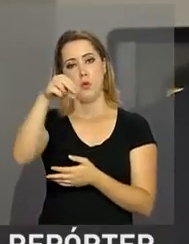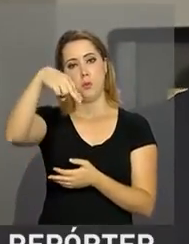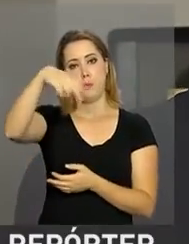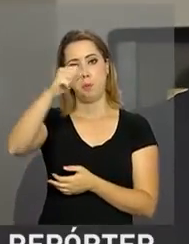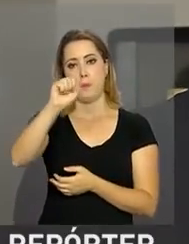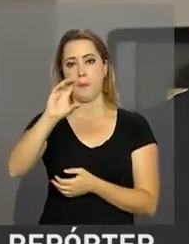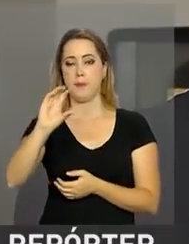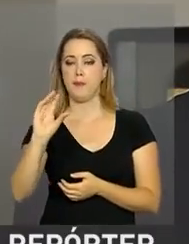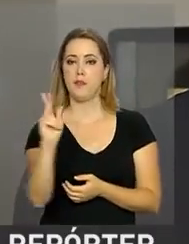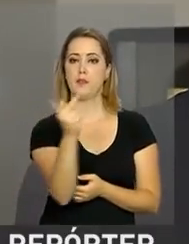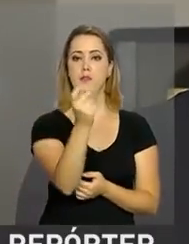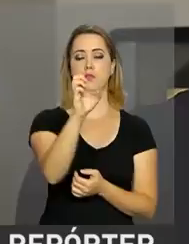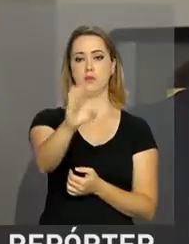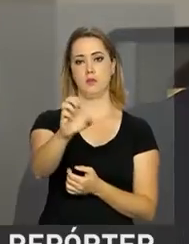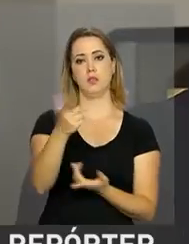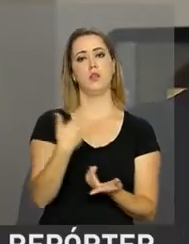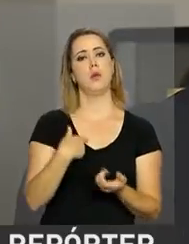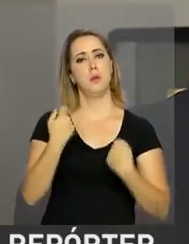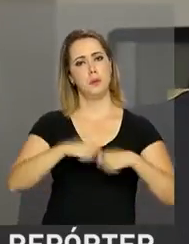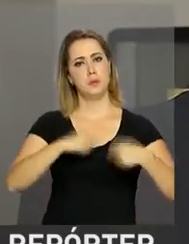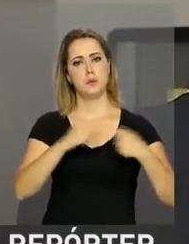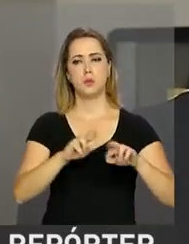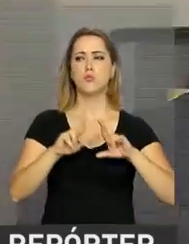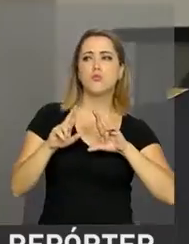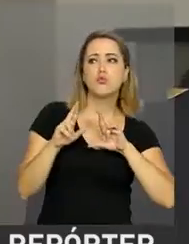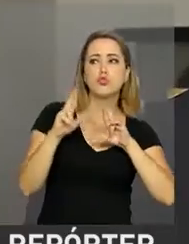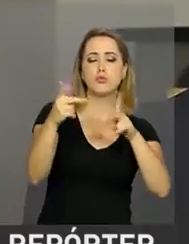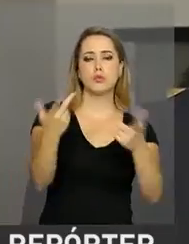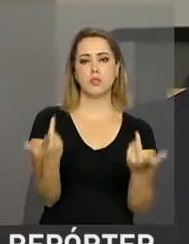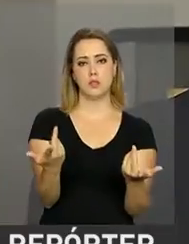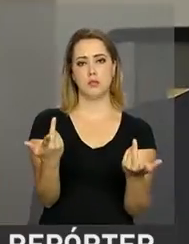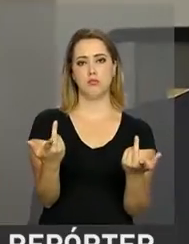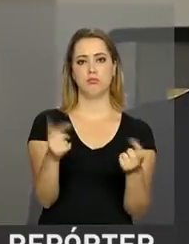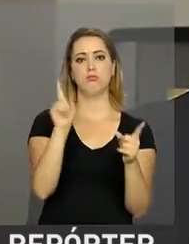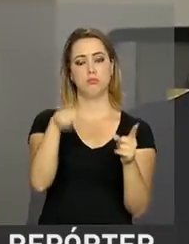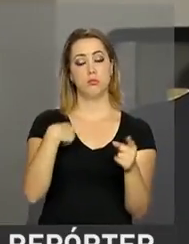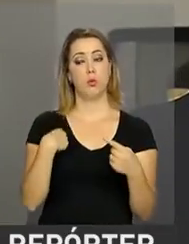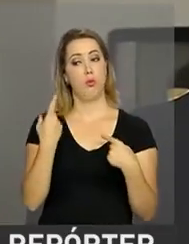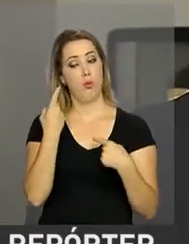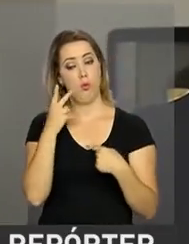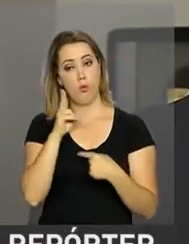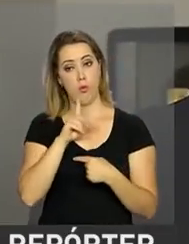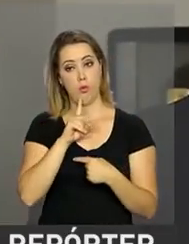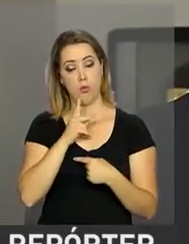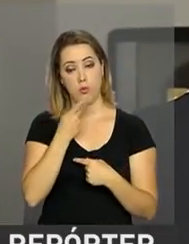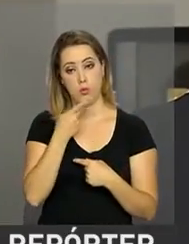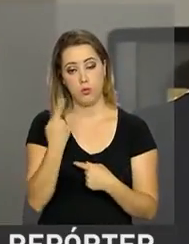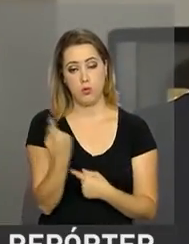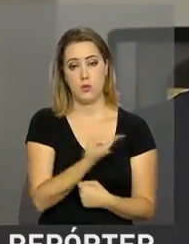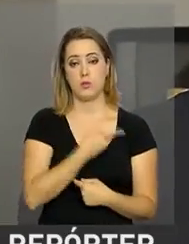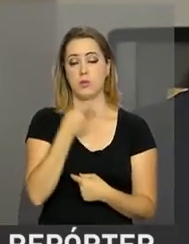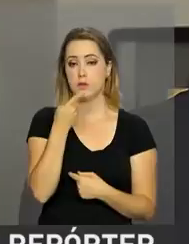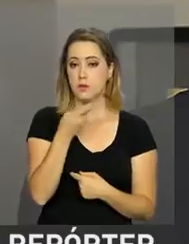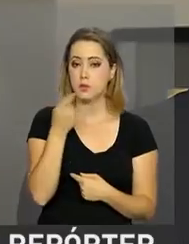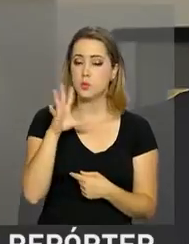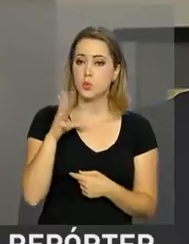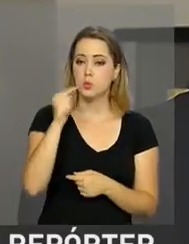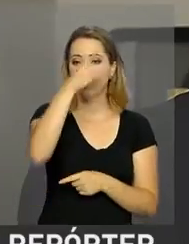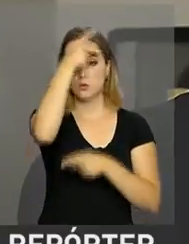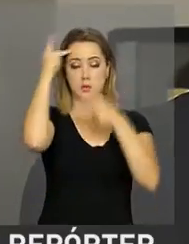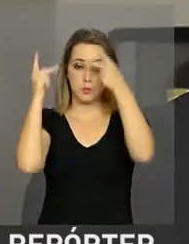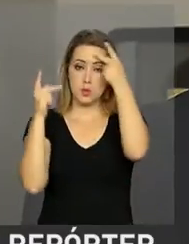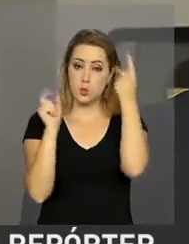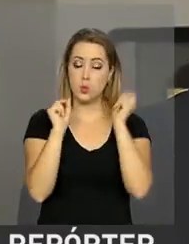habilitados ele teve que ser flexibilizado a orientação que a gente dá a todos que estão iniciando o processo de formação